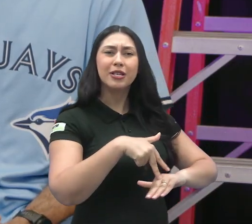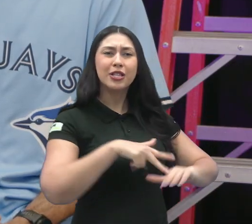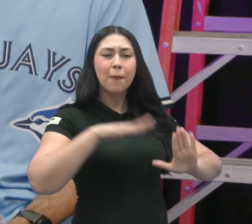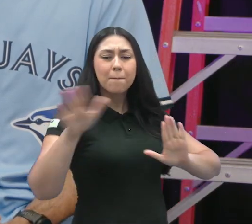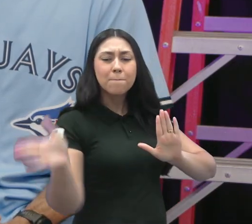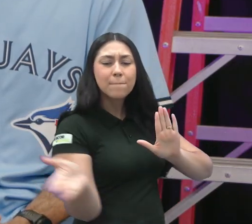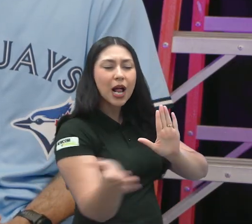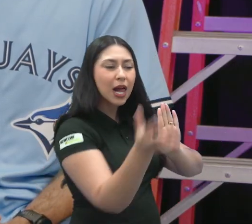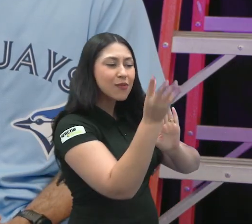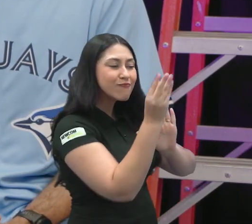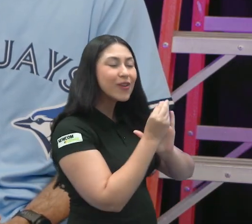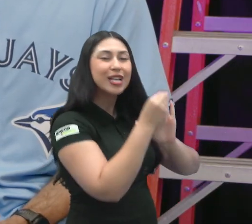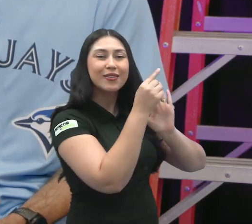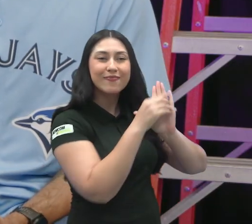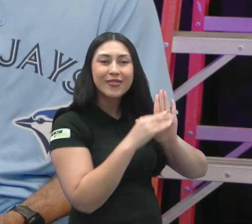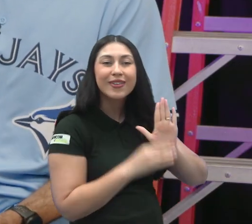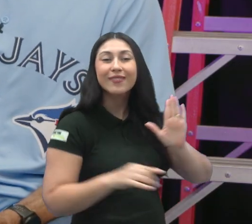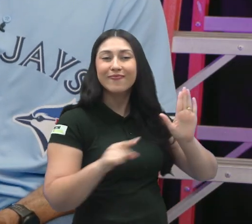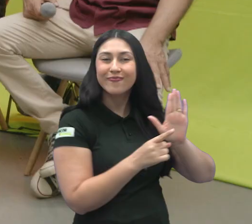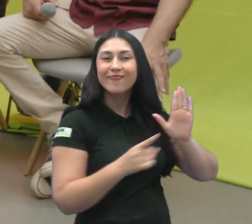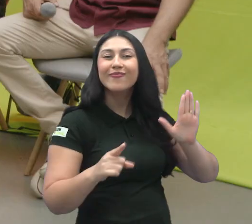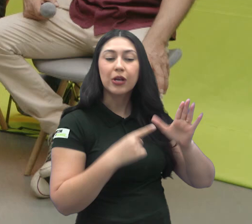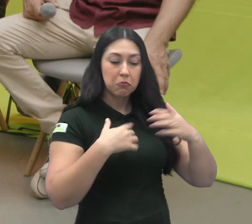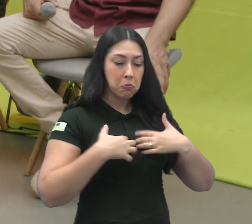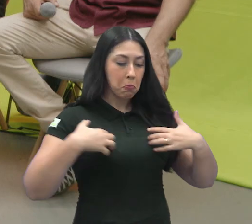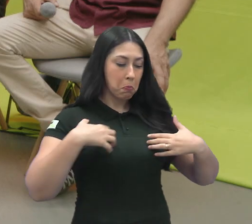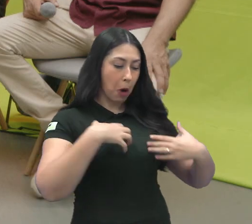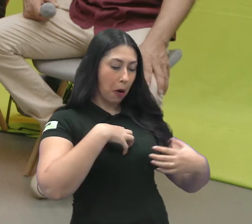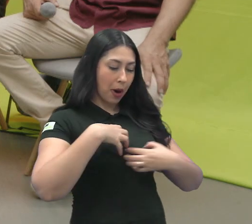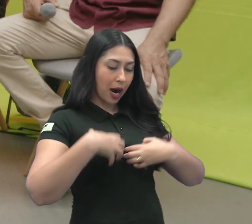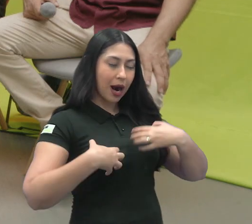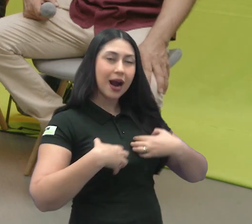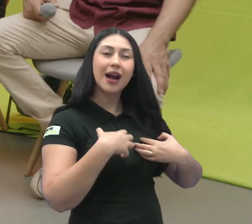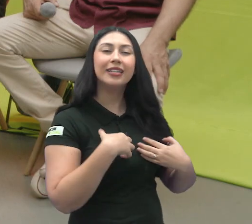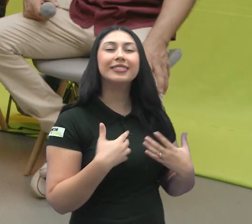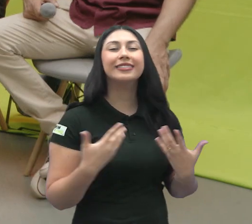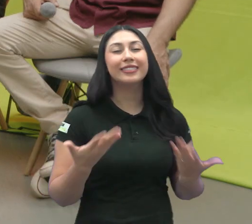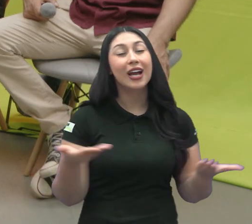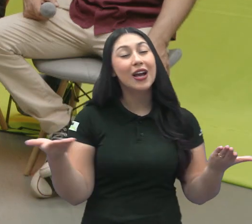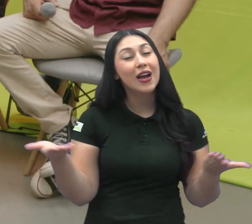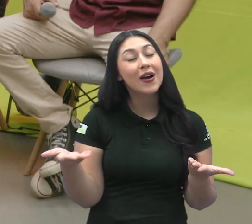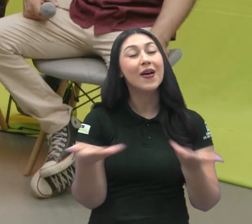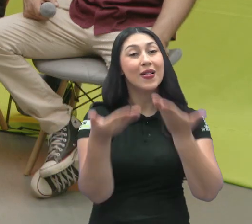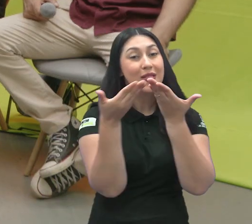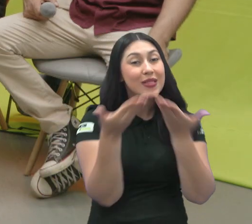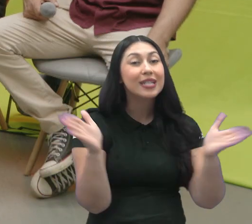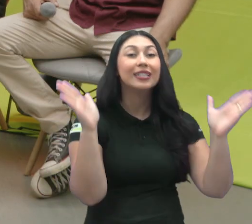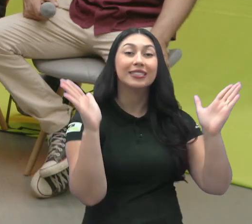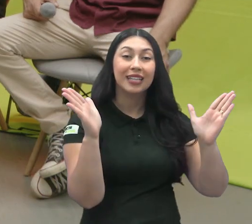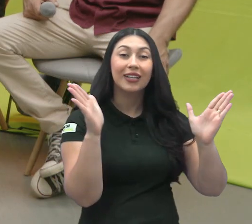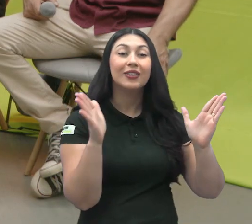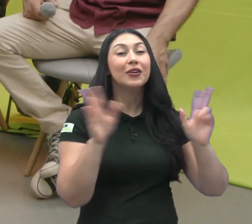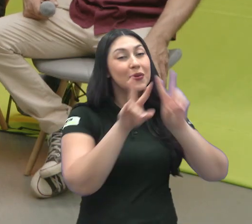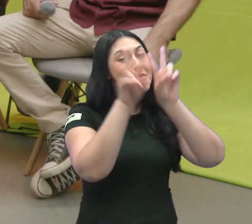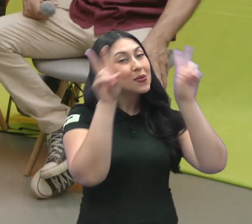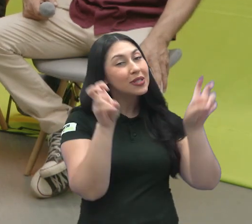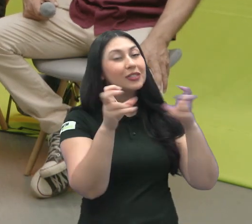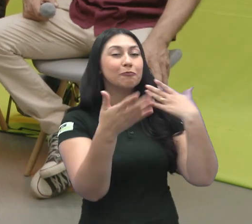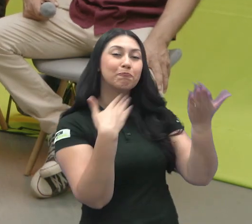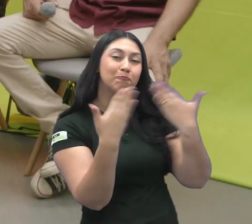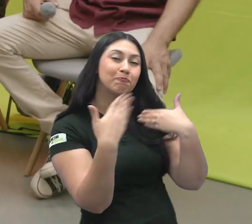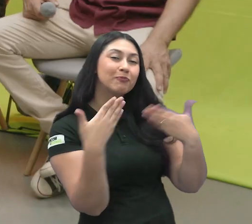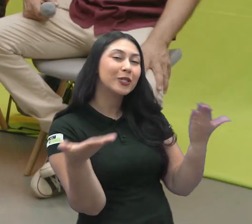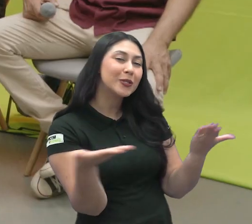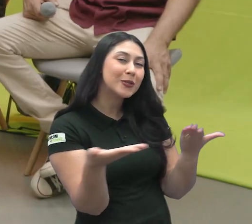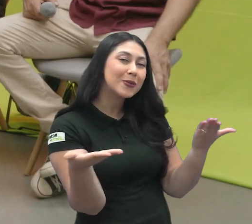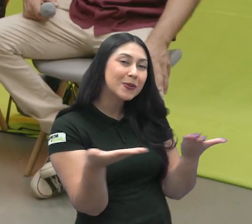álbum chamado Partes de Mim. E é esse novo trabalho que a Maísa Ohashi está lançando e vai ser um dos temas do nosso bate-papo